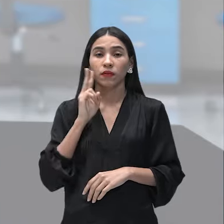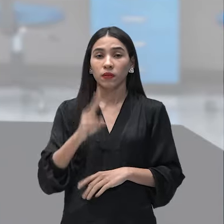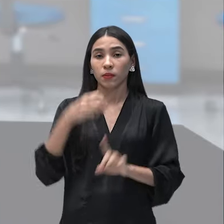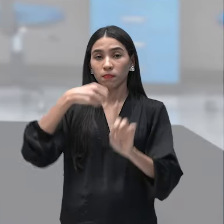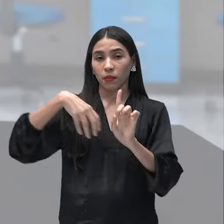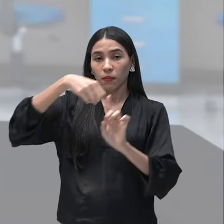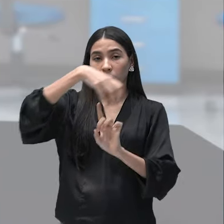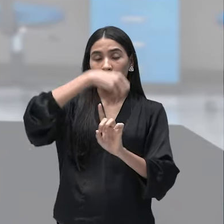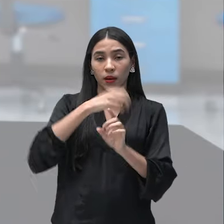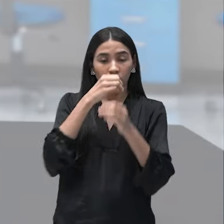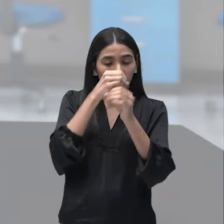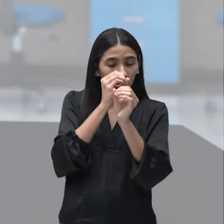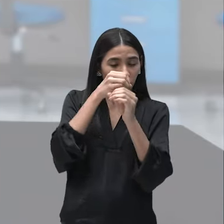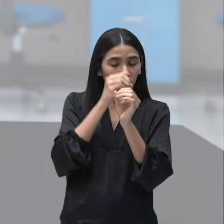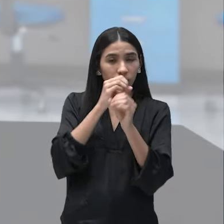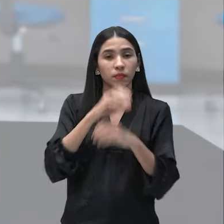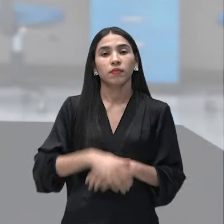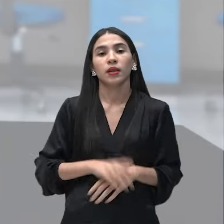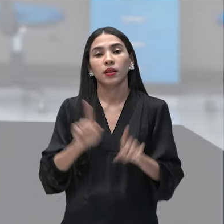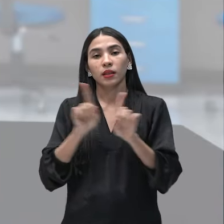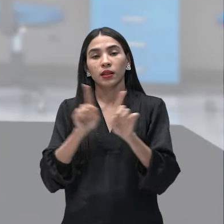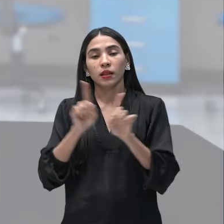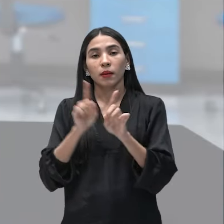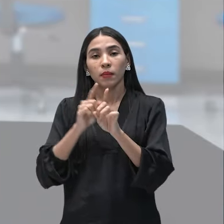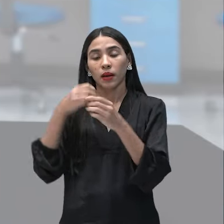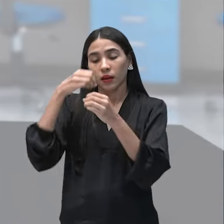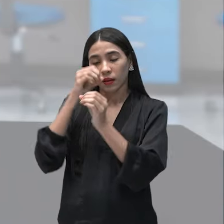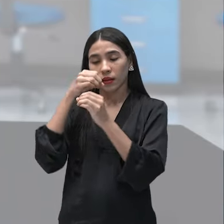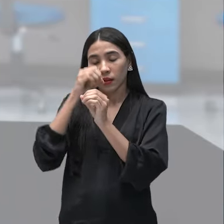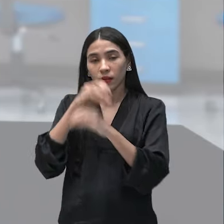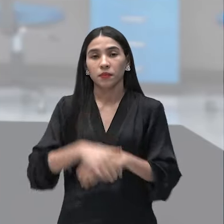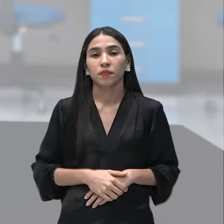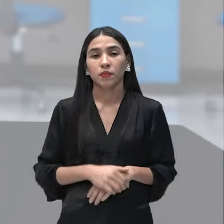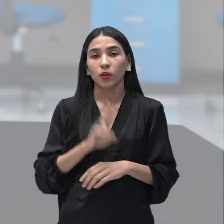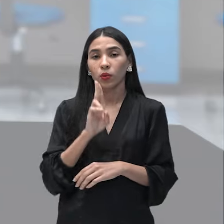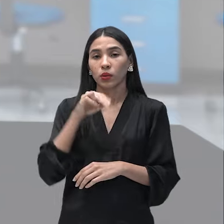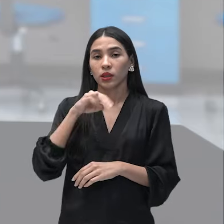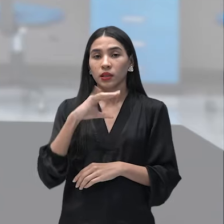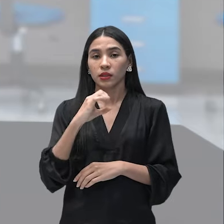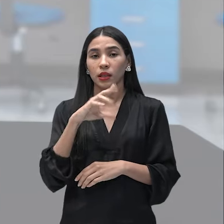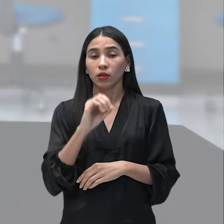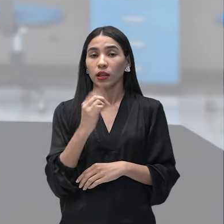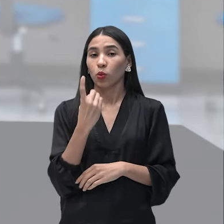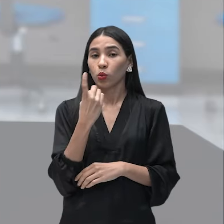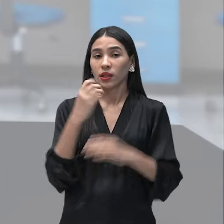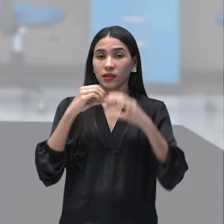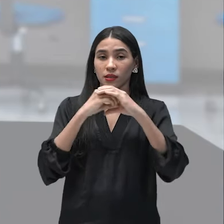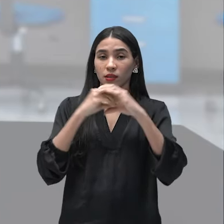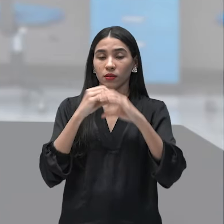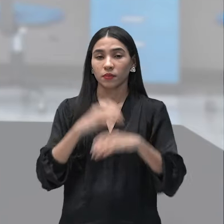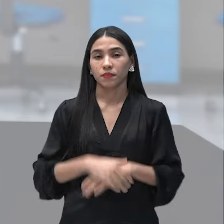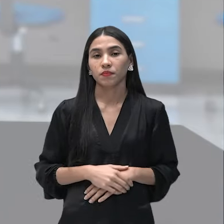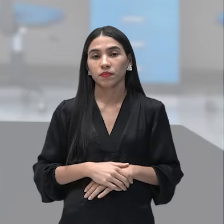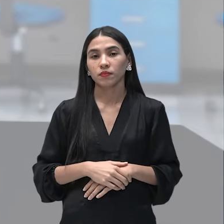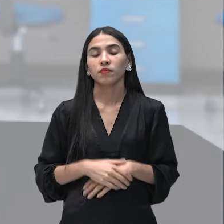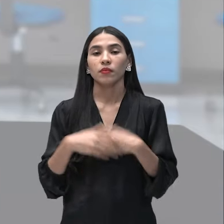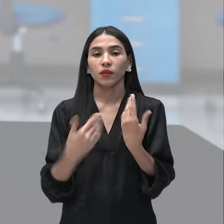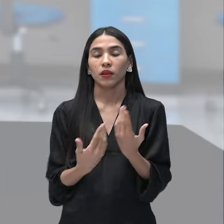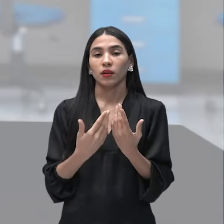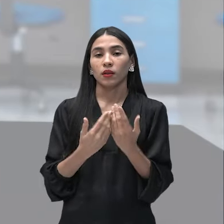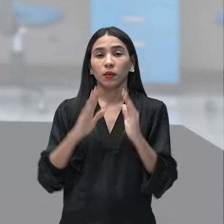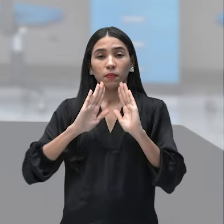macroscópicos e fungos que são microscópicos e são unicelulares. Na aula de hoje, a gente vai falar de um fungo